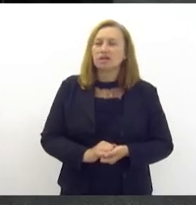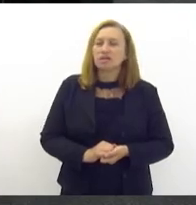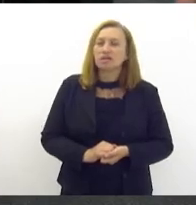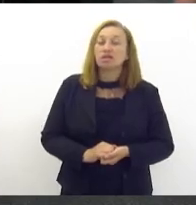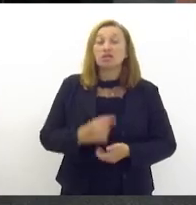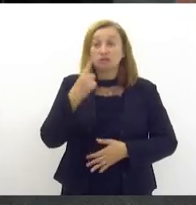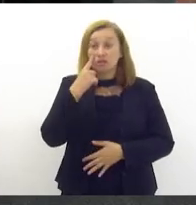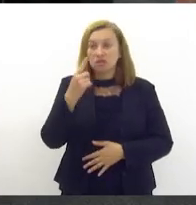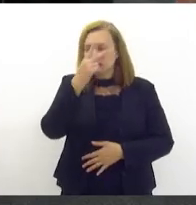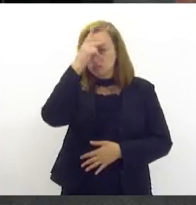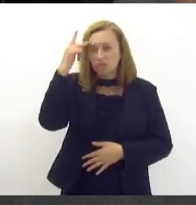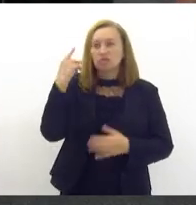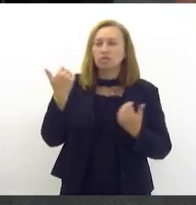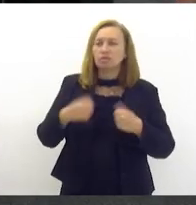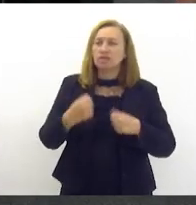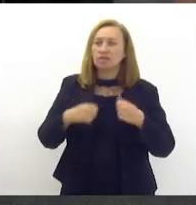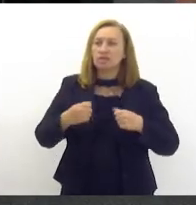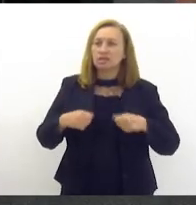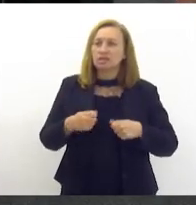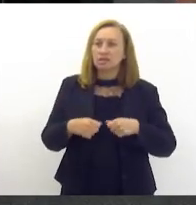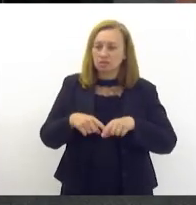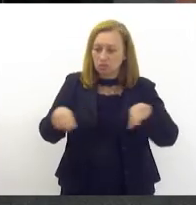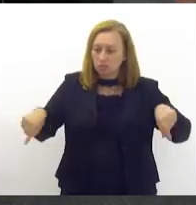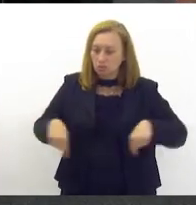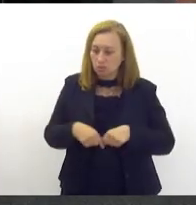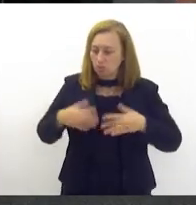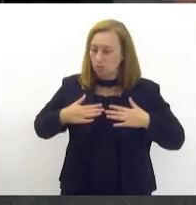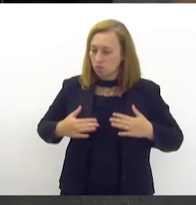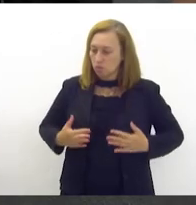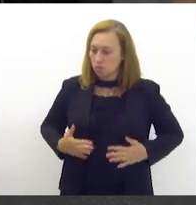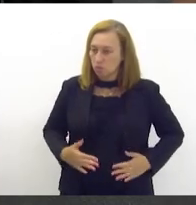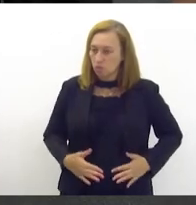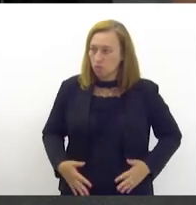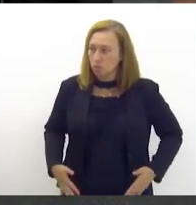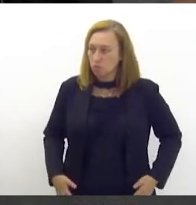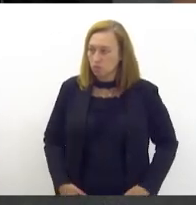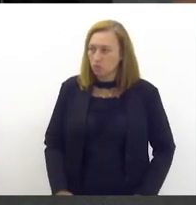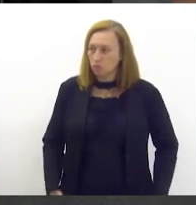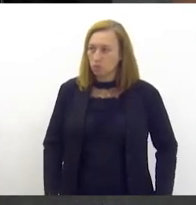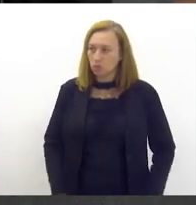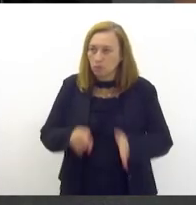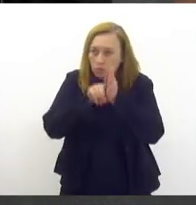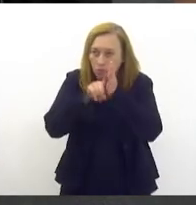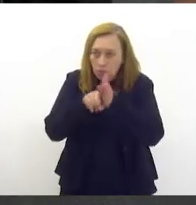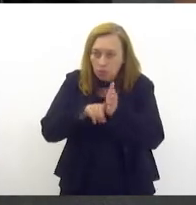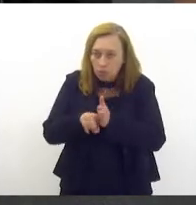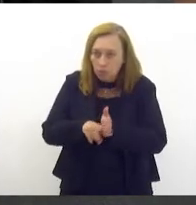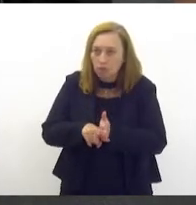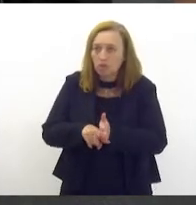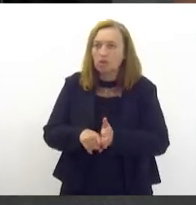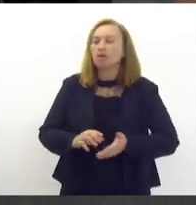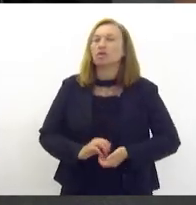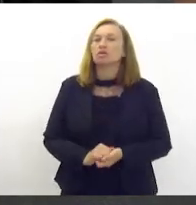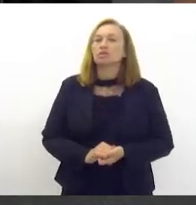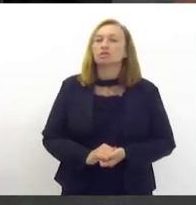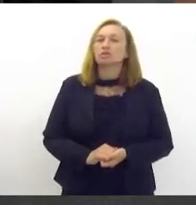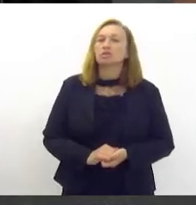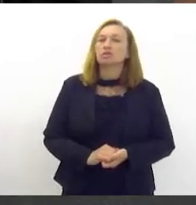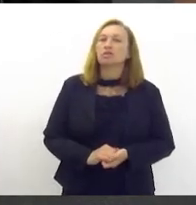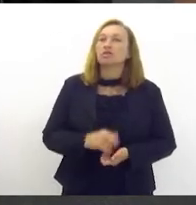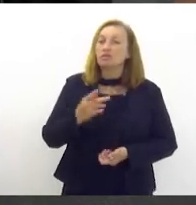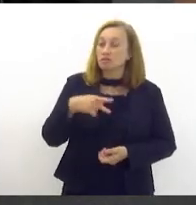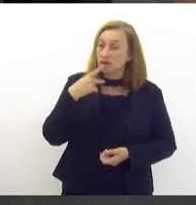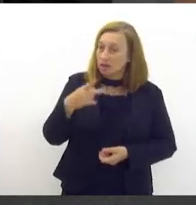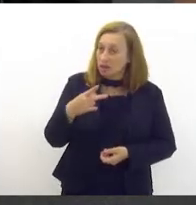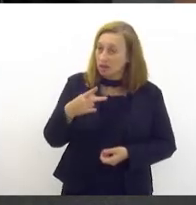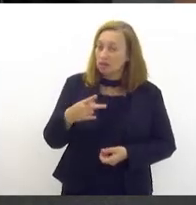as pessoas têm que estar sendo revistadas no espaço público e se era assim visibilizadas. Coloquei abertamente isso para